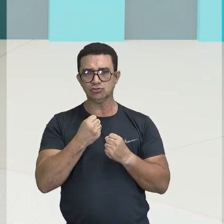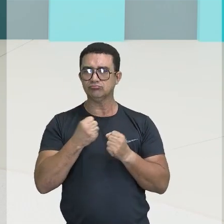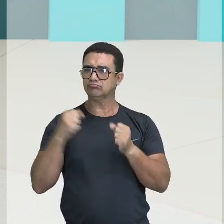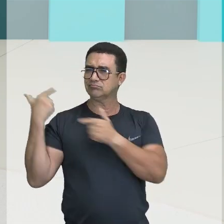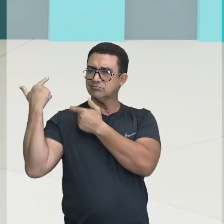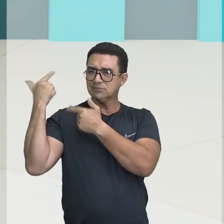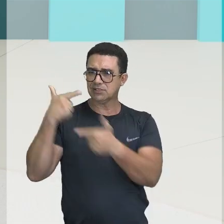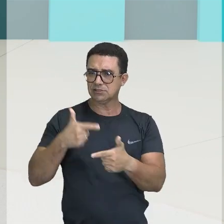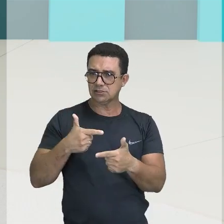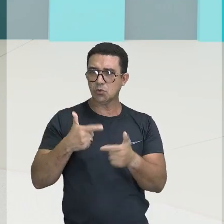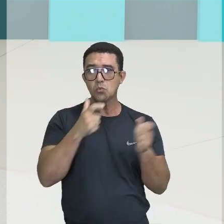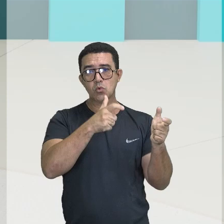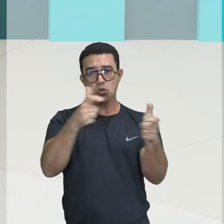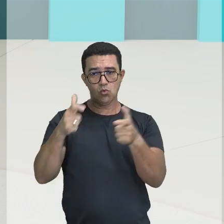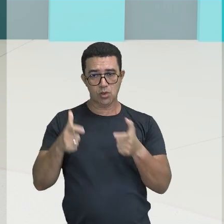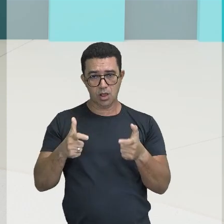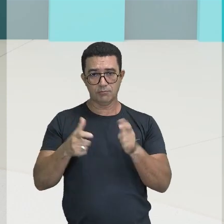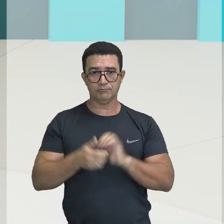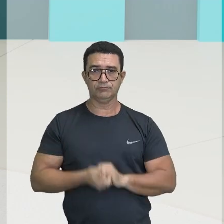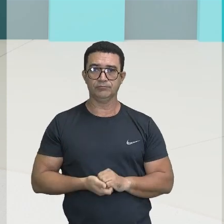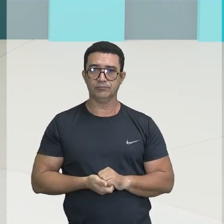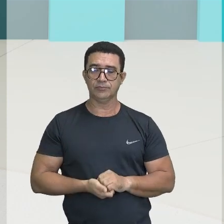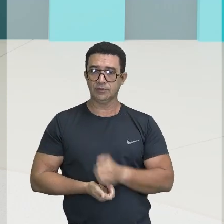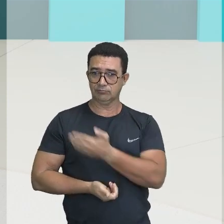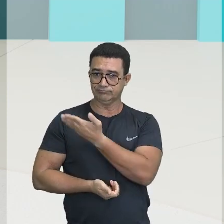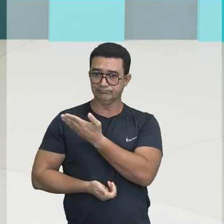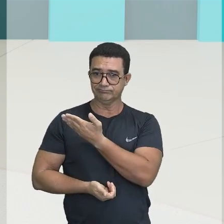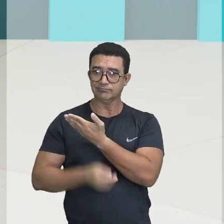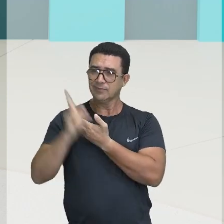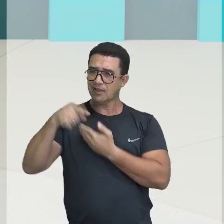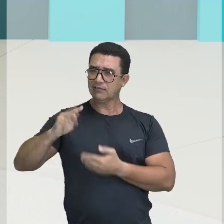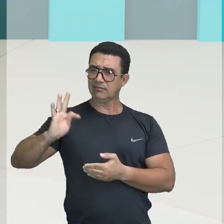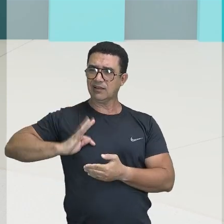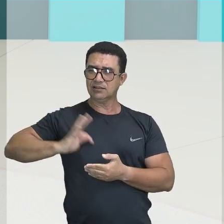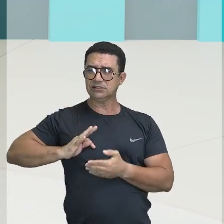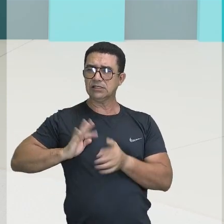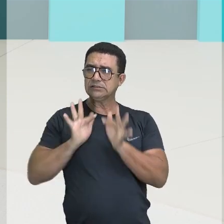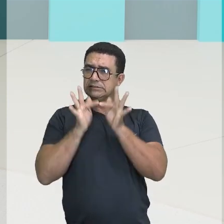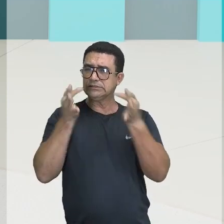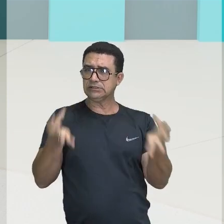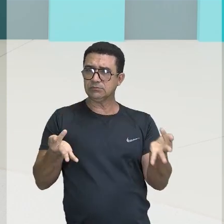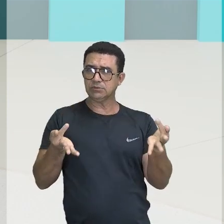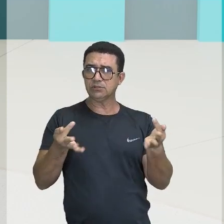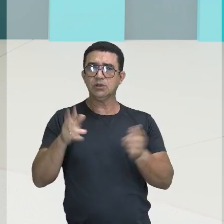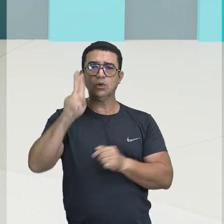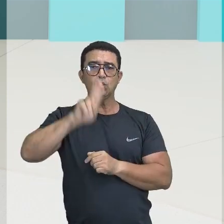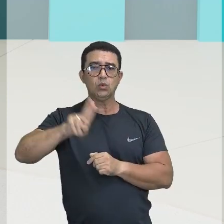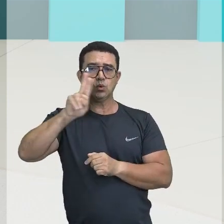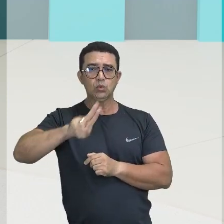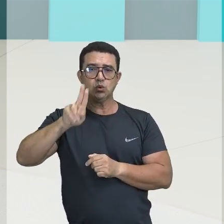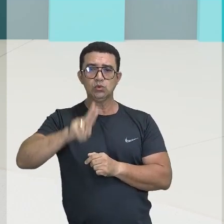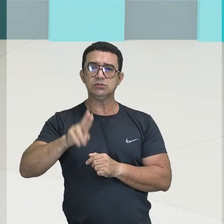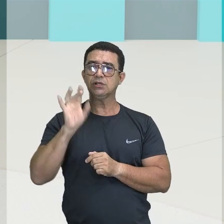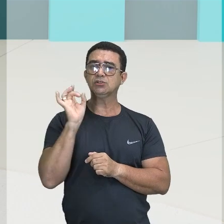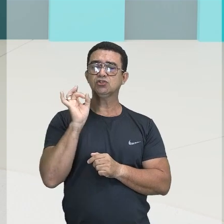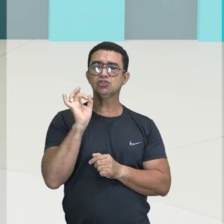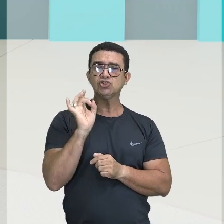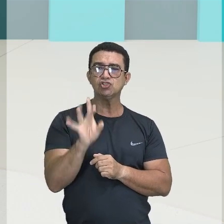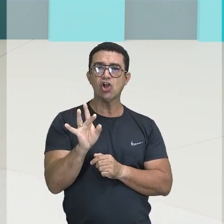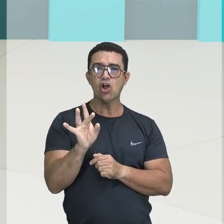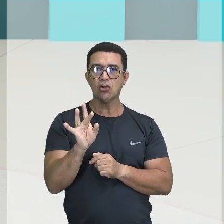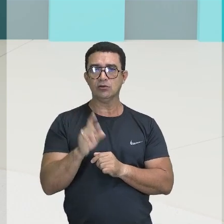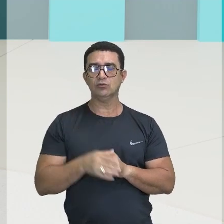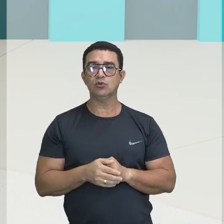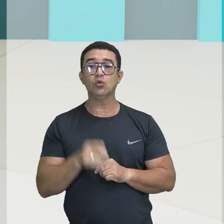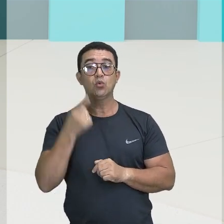vocês podem observar, a técnica é muito simples, usando apenas a ilusão de